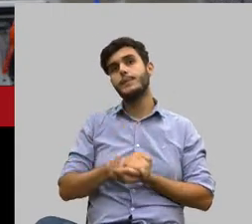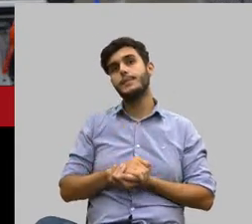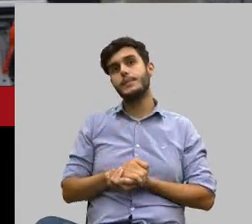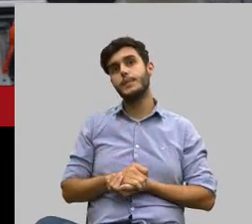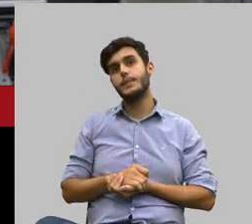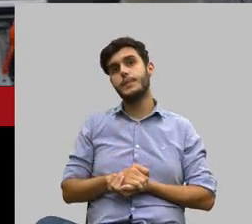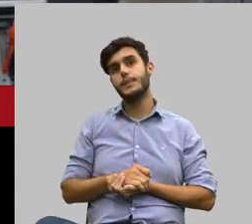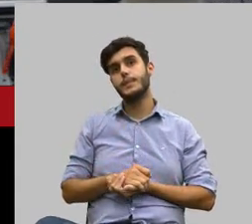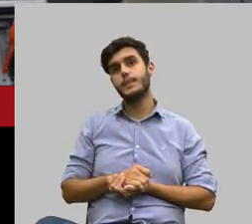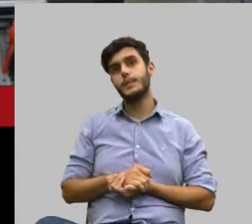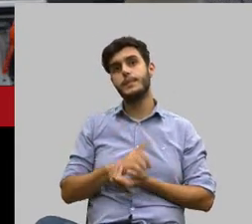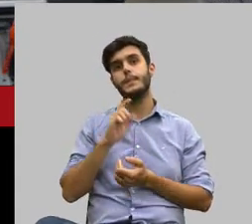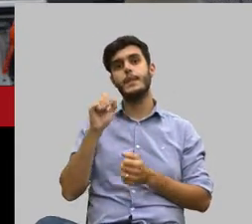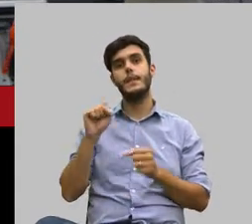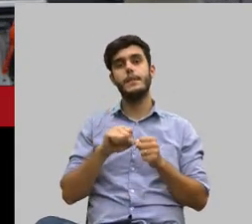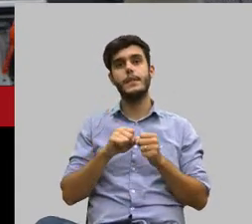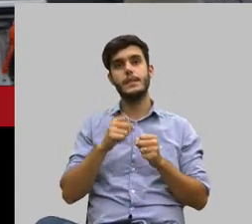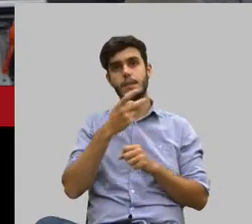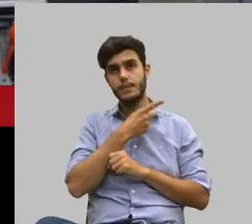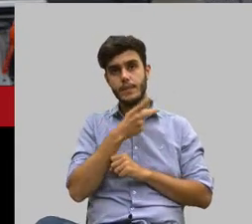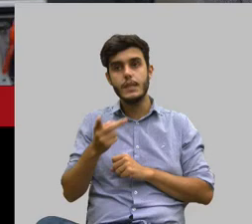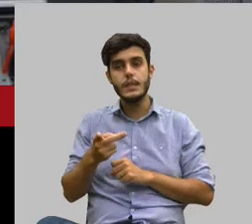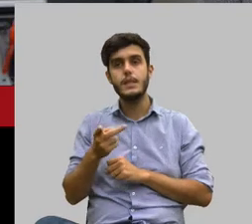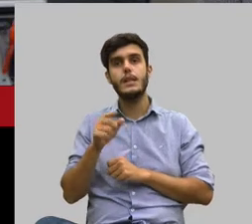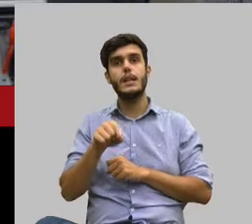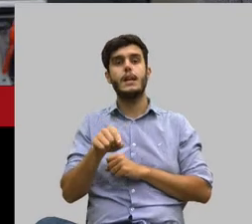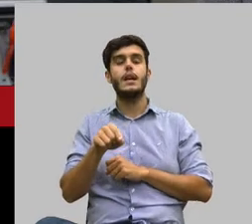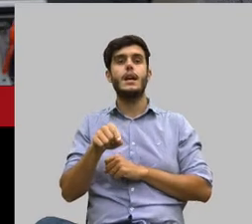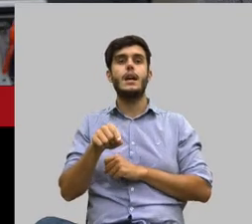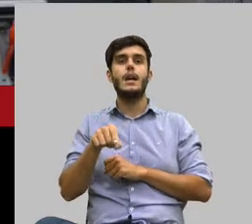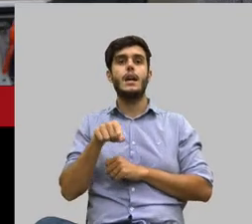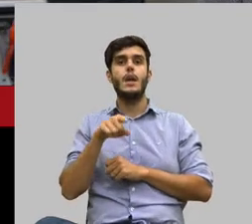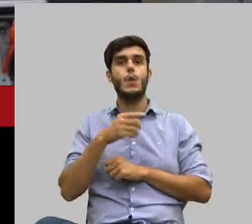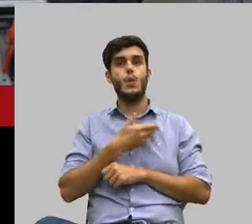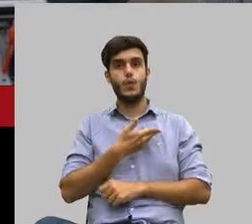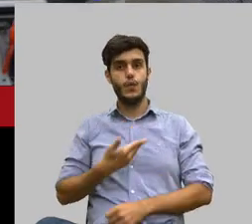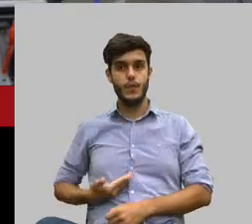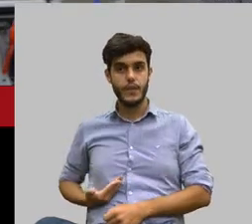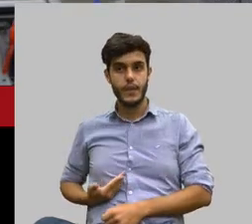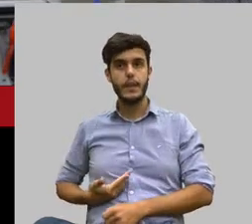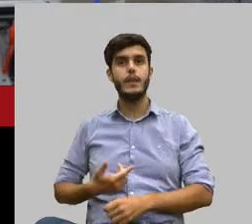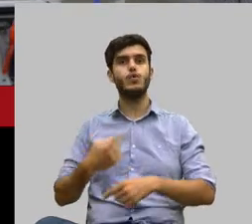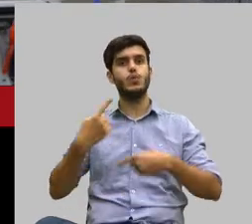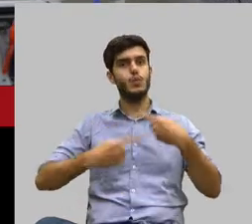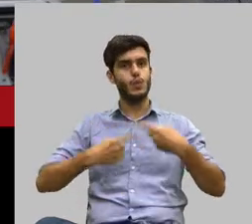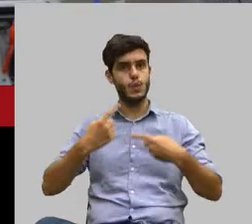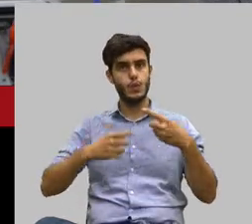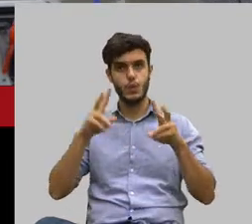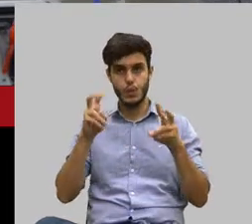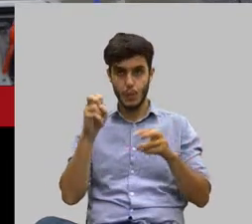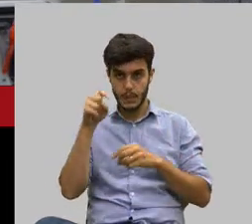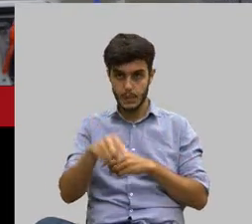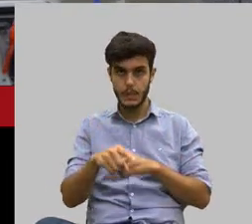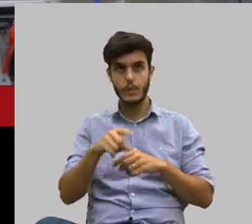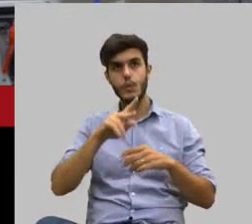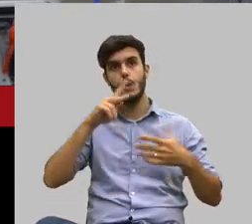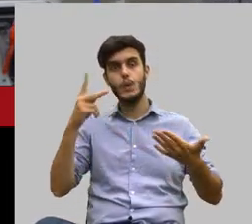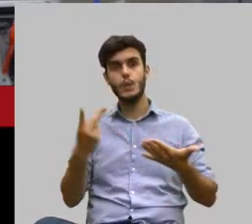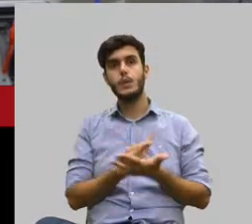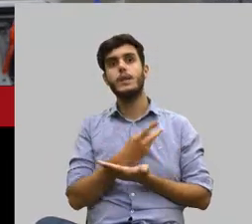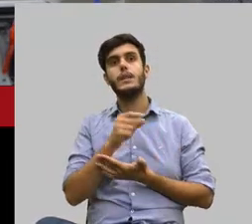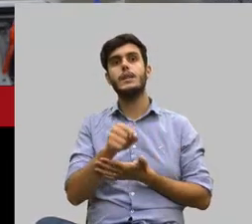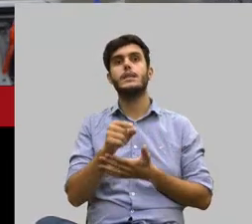foi feita uma visita técnica né Eh ao governo para discutir exatamente essa situação da